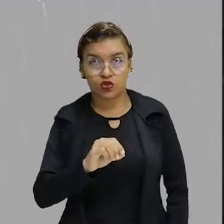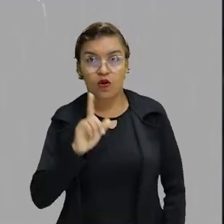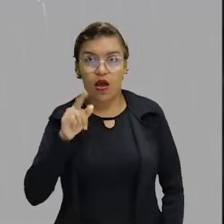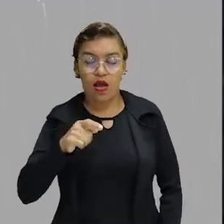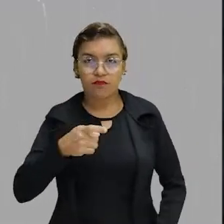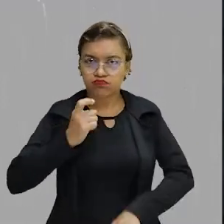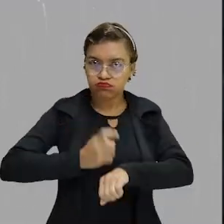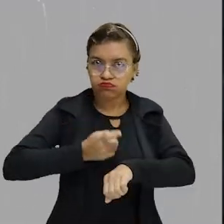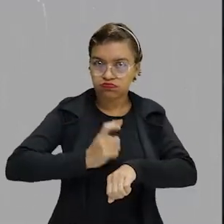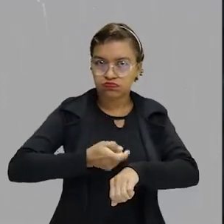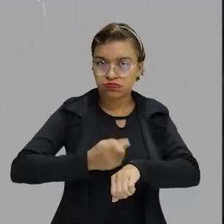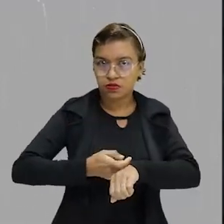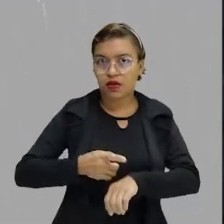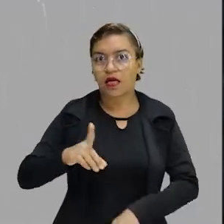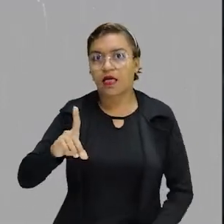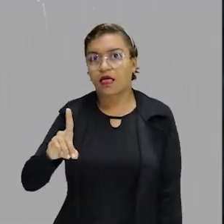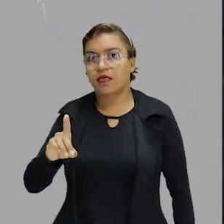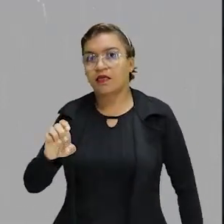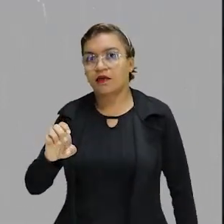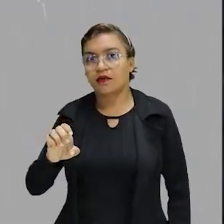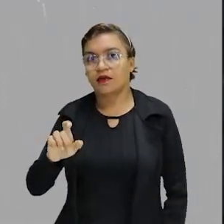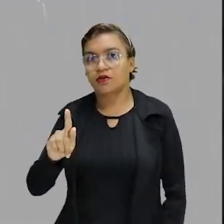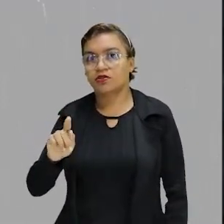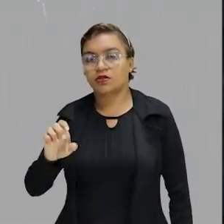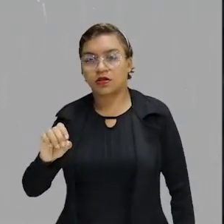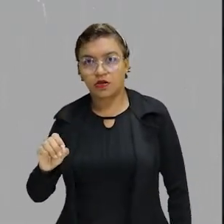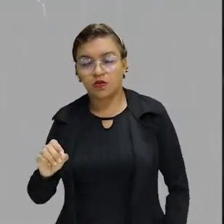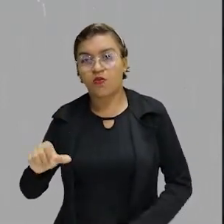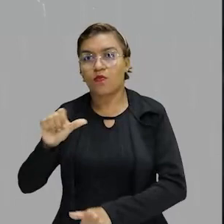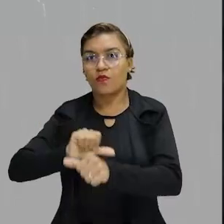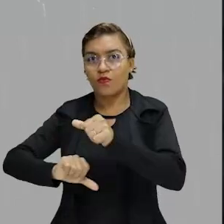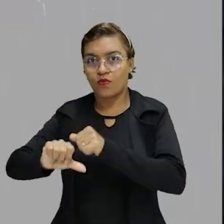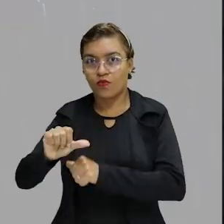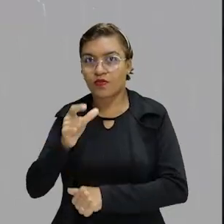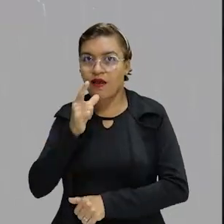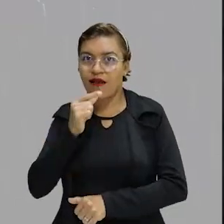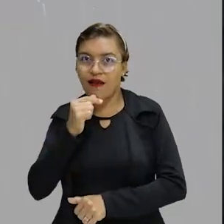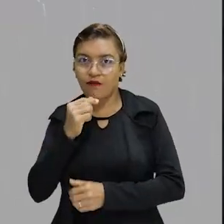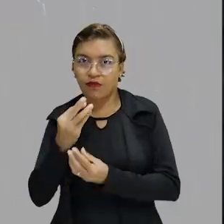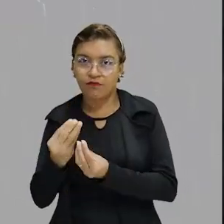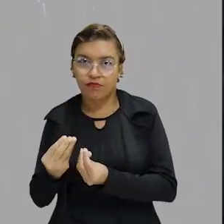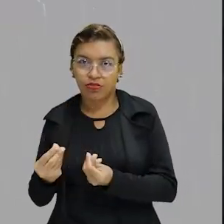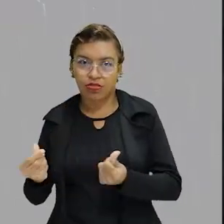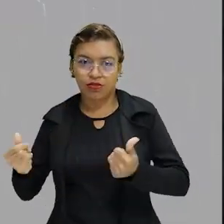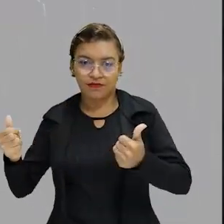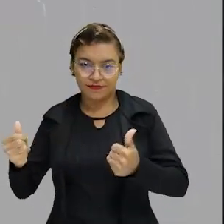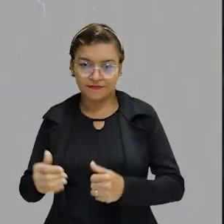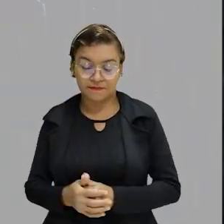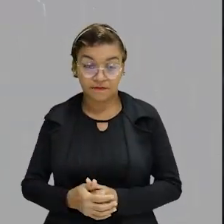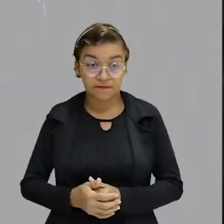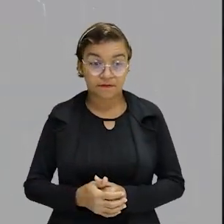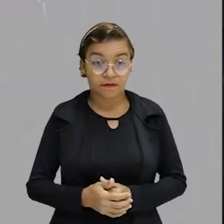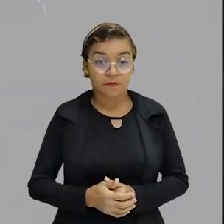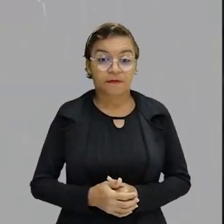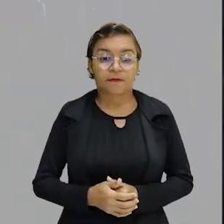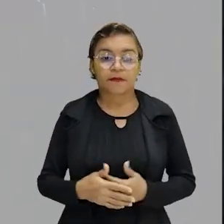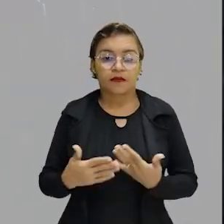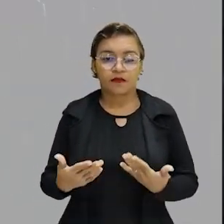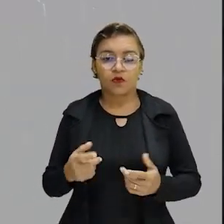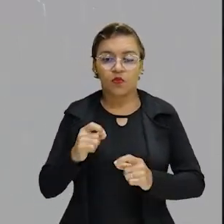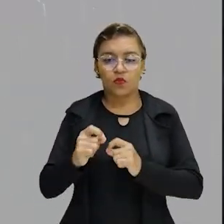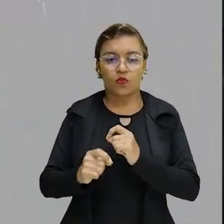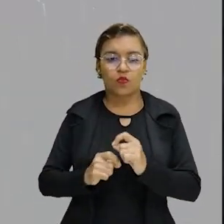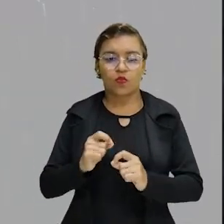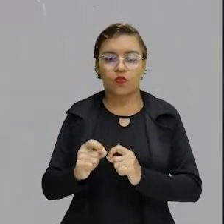e o degelo, quando ela sai do estado sólido para o estado líquido. Letra D. Conclui-se que o elemento des na palavra